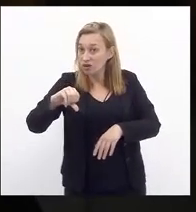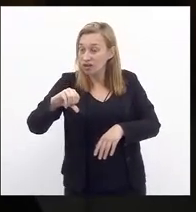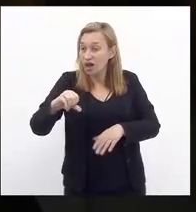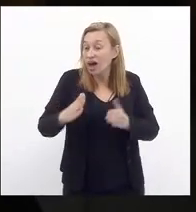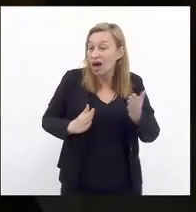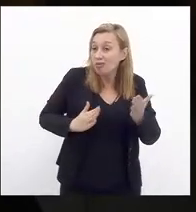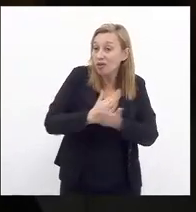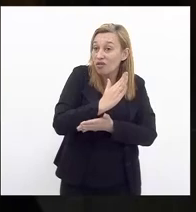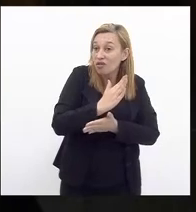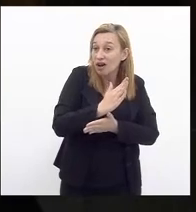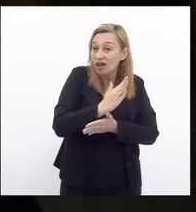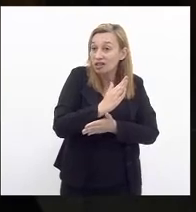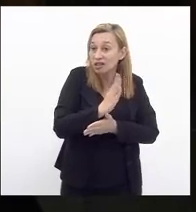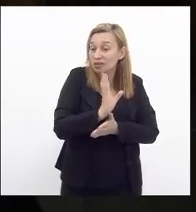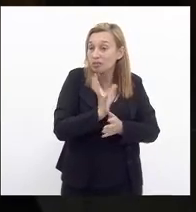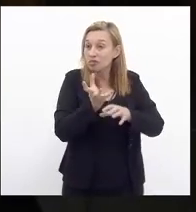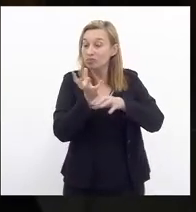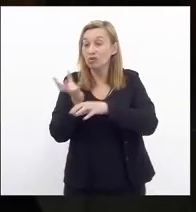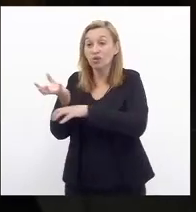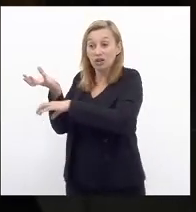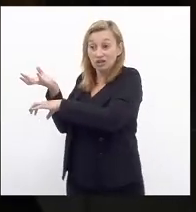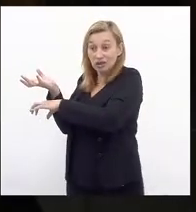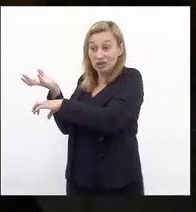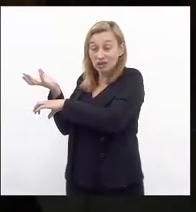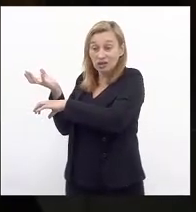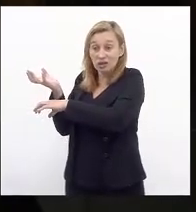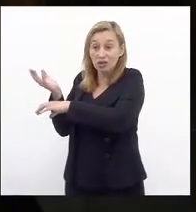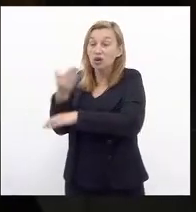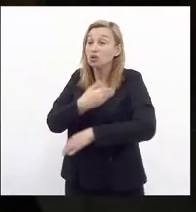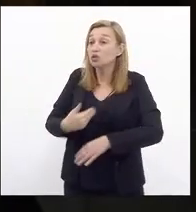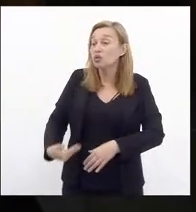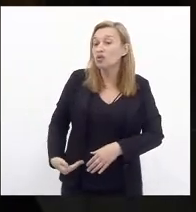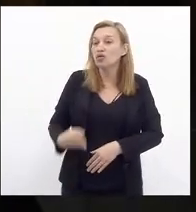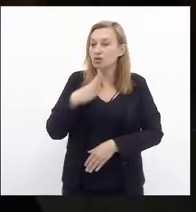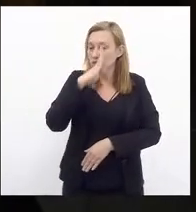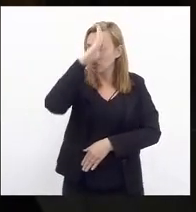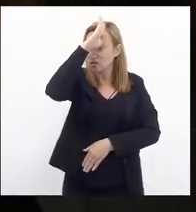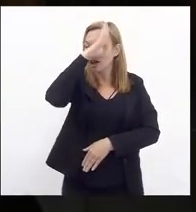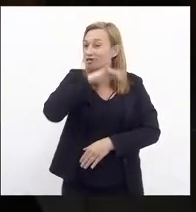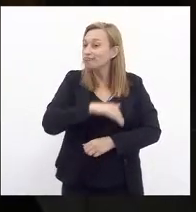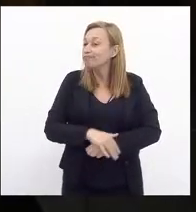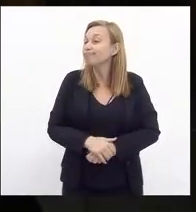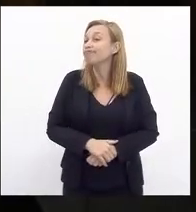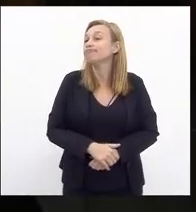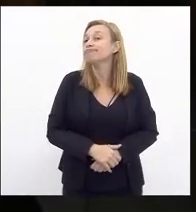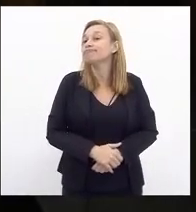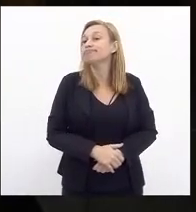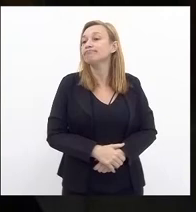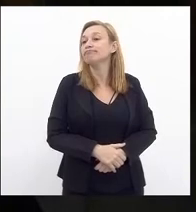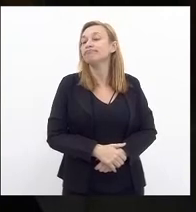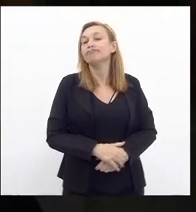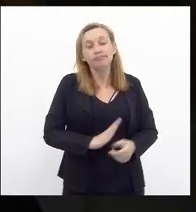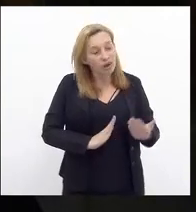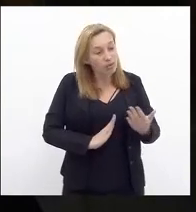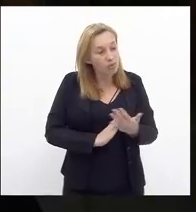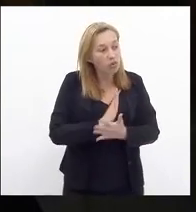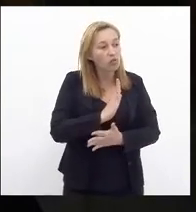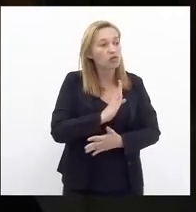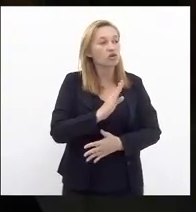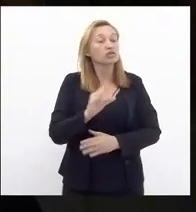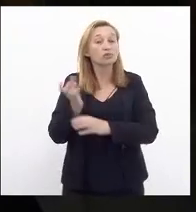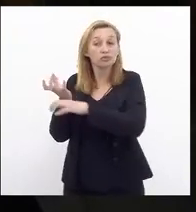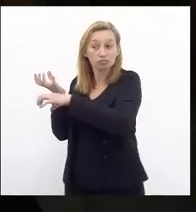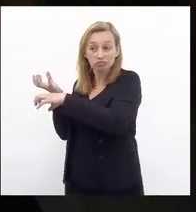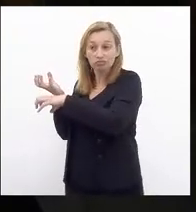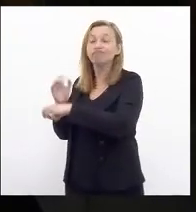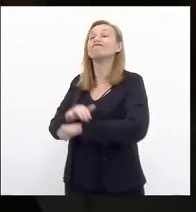aprovada pelo congresso nacional no governo bolsonaro se aprovada pelo congresso